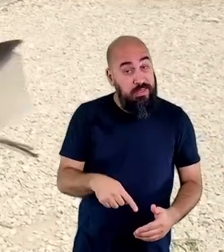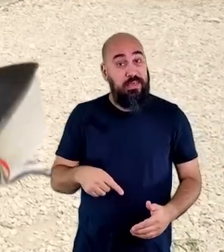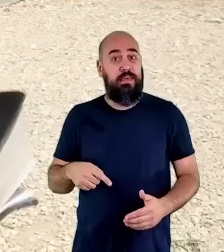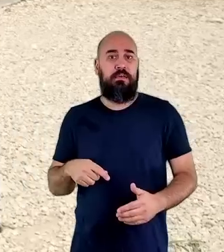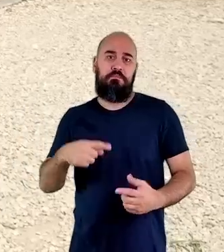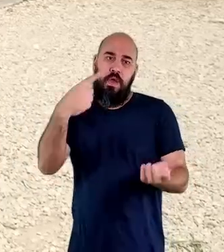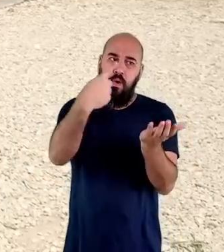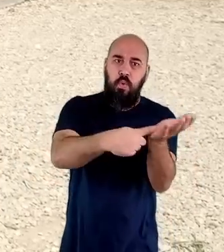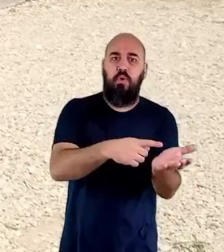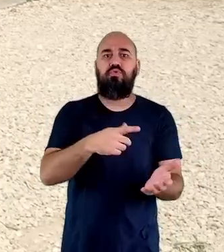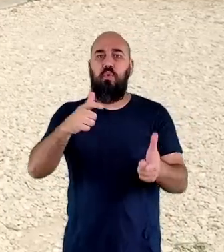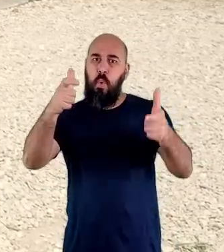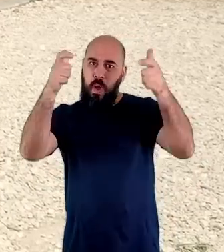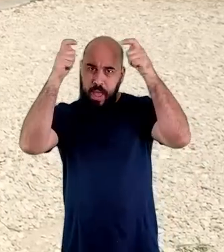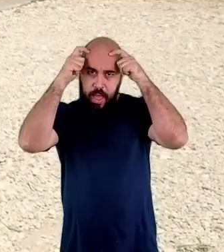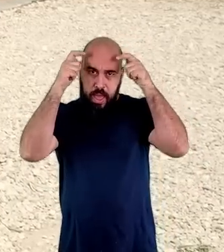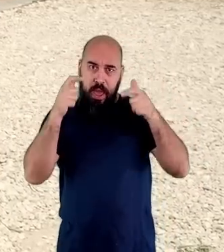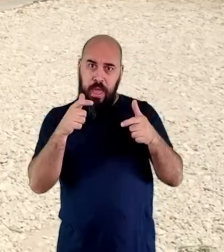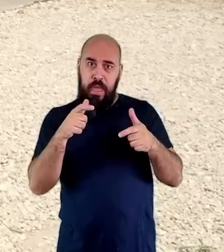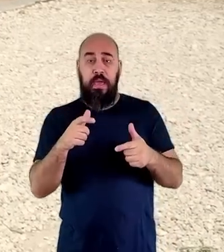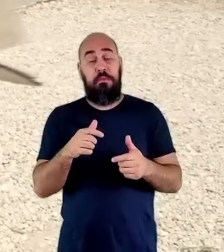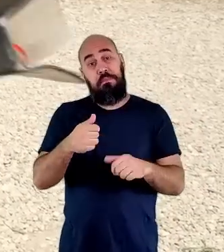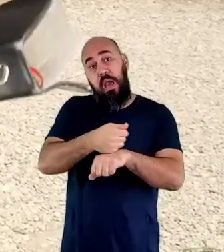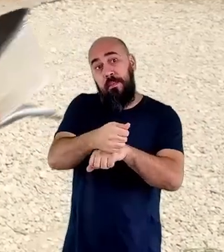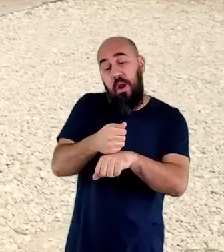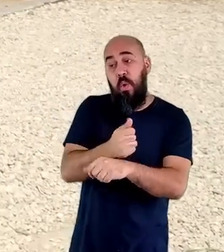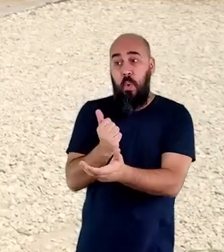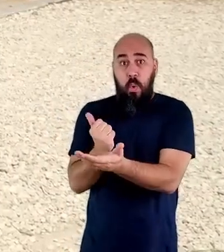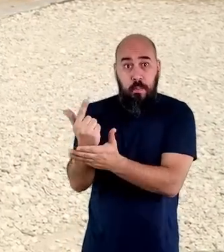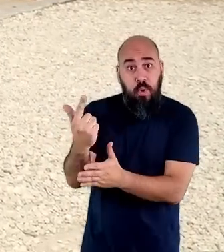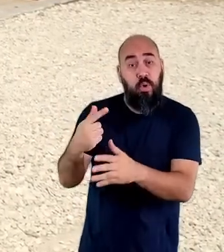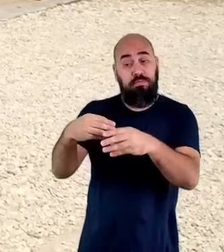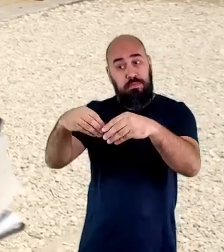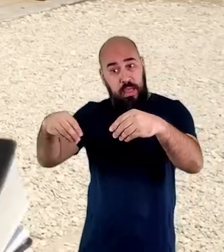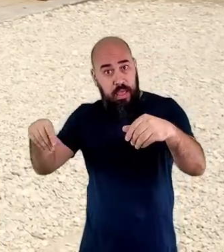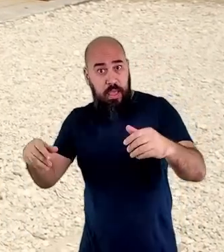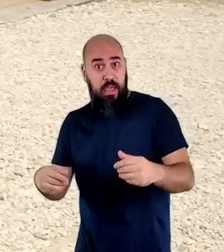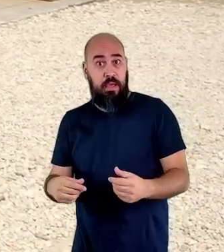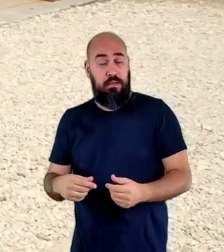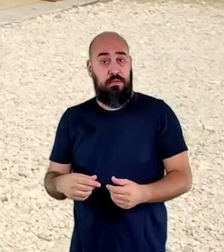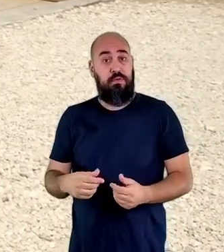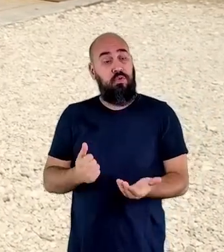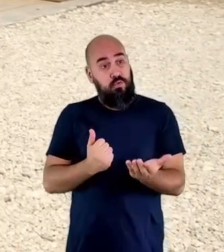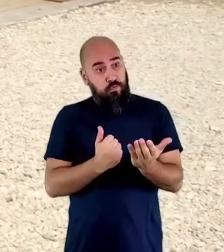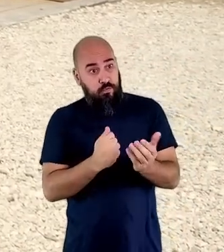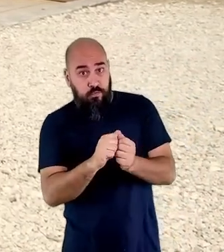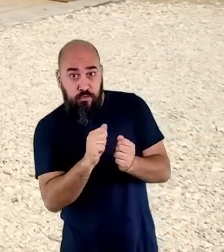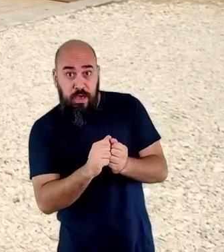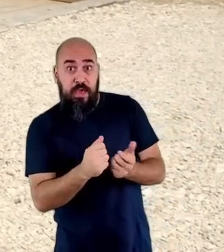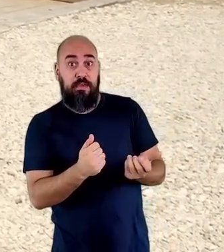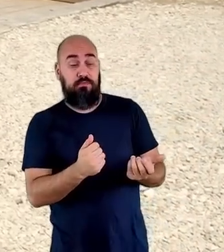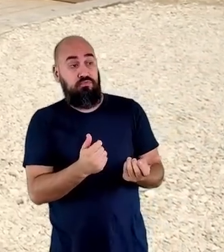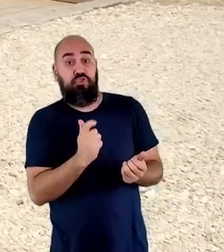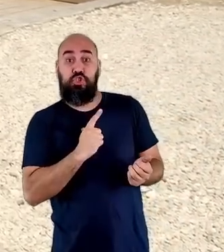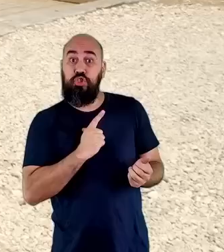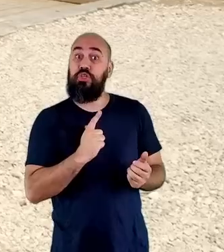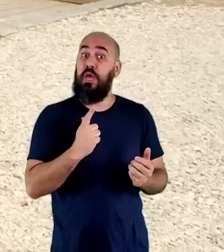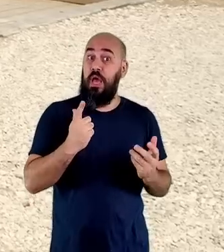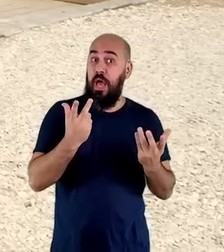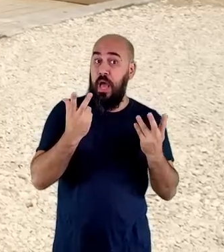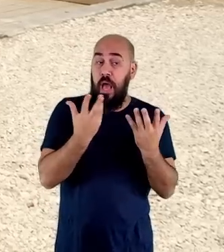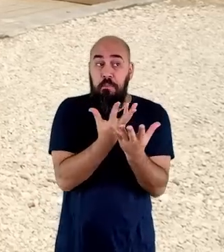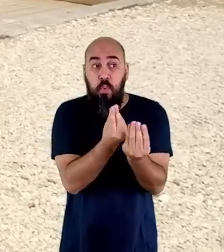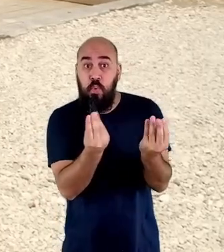comprou terras, faz sentido. Que Abraão era um proprietário de muitos animais, tudo isso faz sentido. Mas qual é